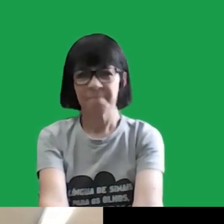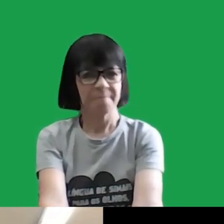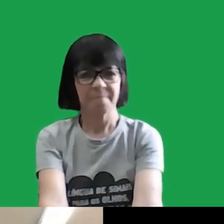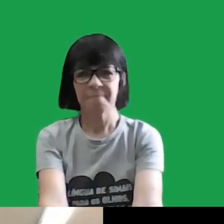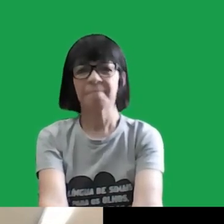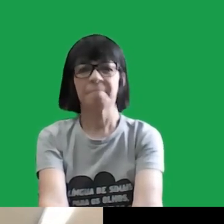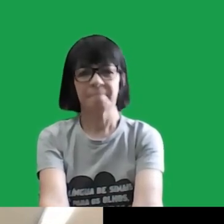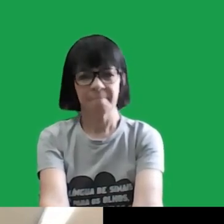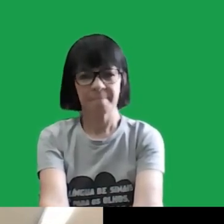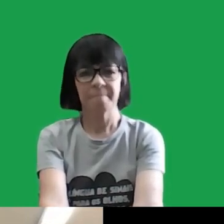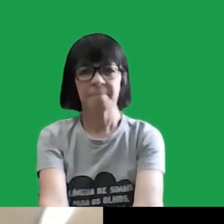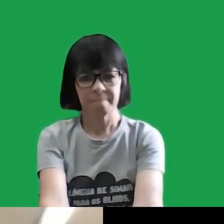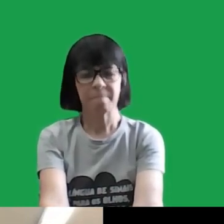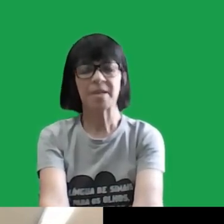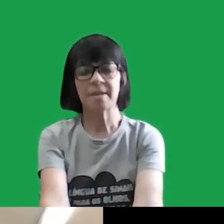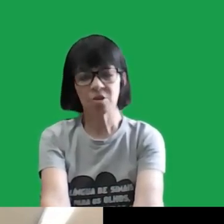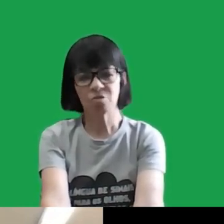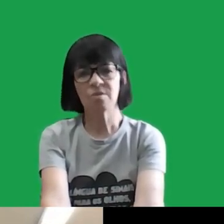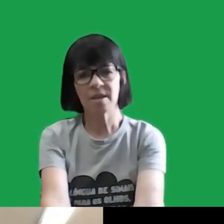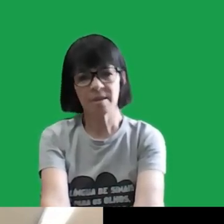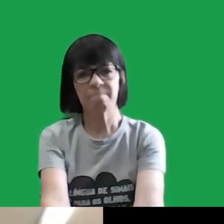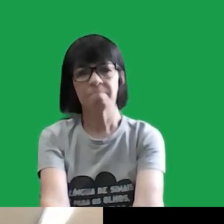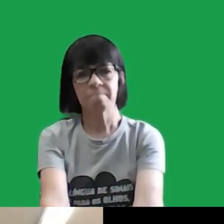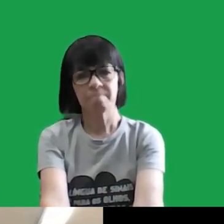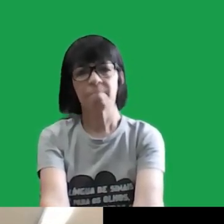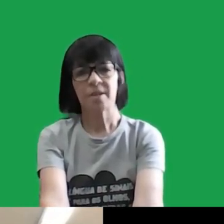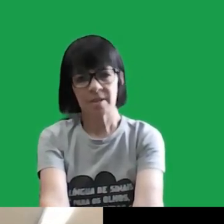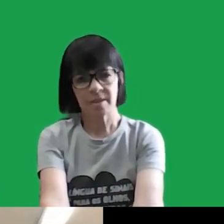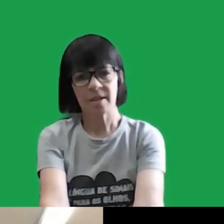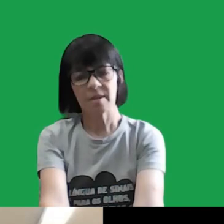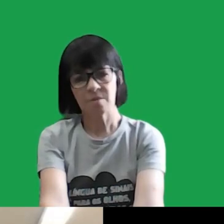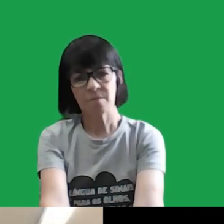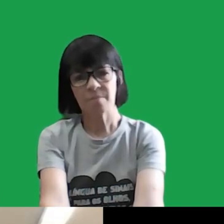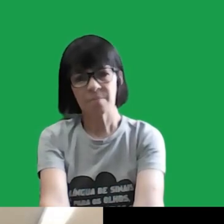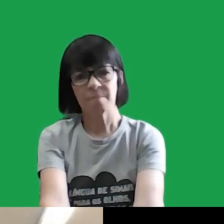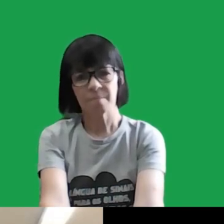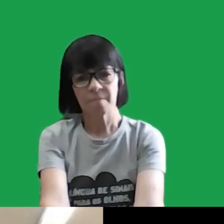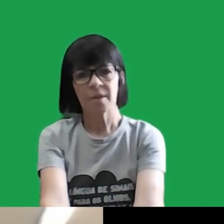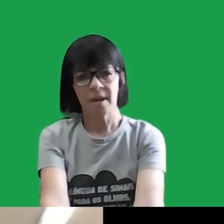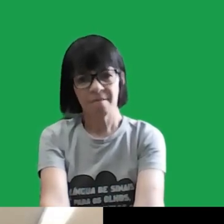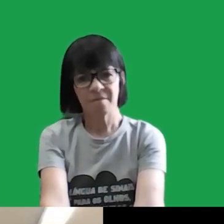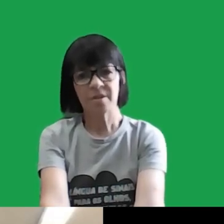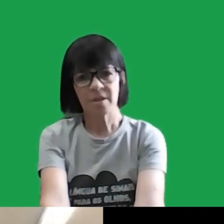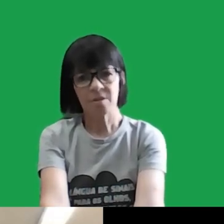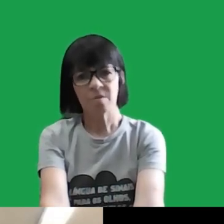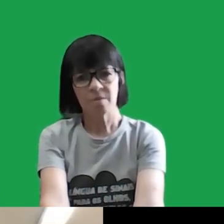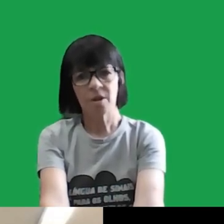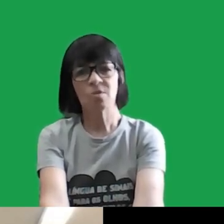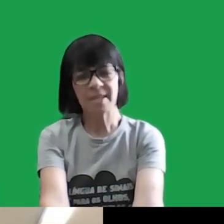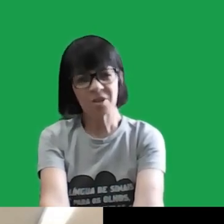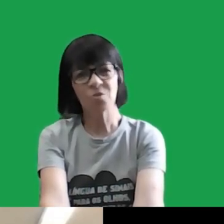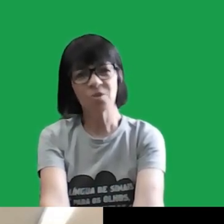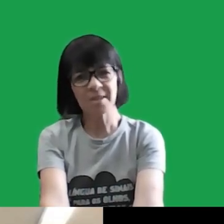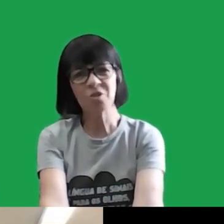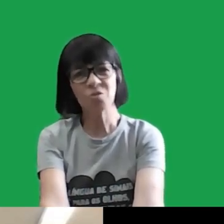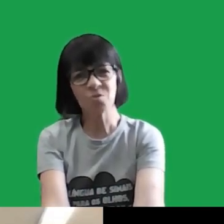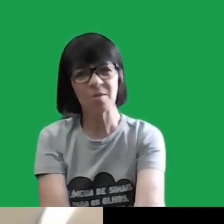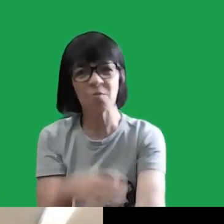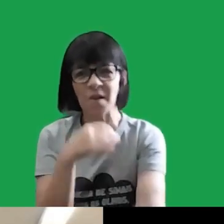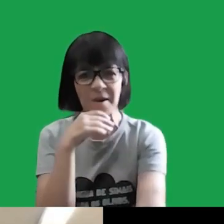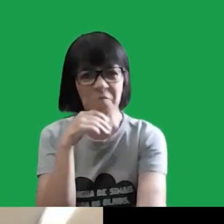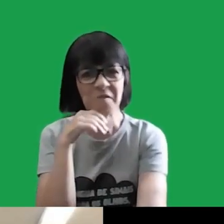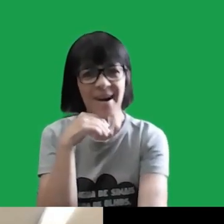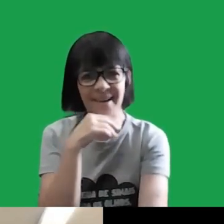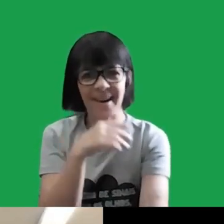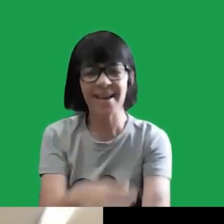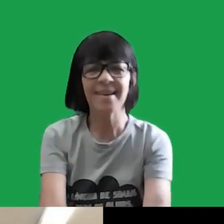todo mundo para se ajudar. É trabalho em equipe. Não tem outra opção. Exato. Ou se ajuda ou se ajuda. Ou se ajuda ou se ajuda.